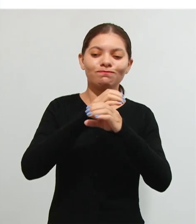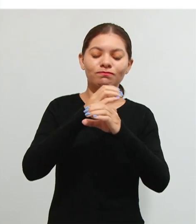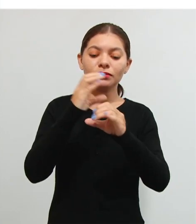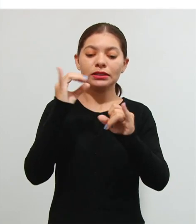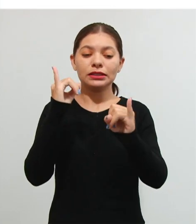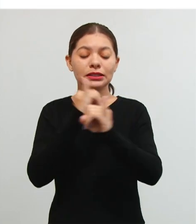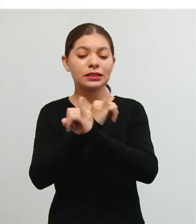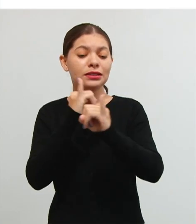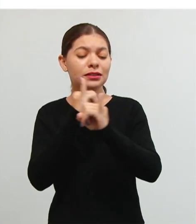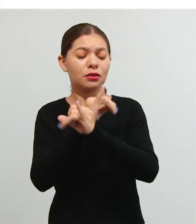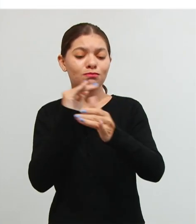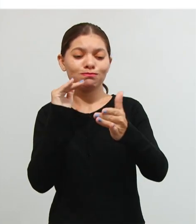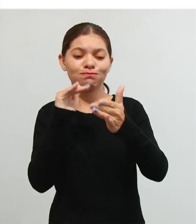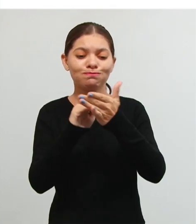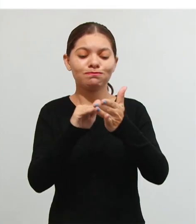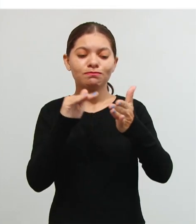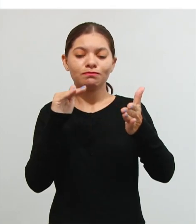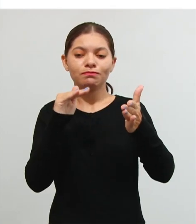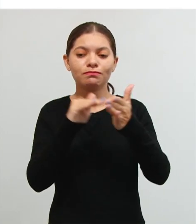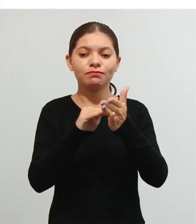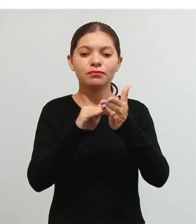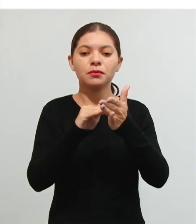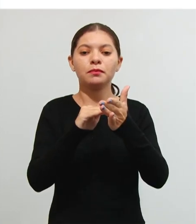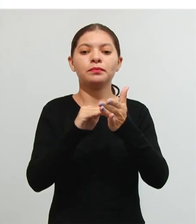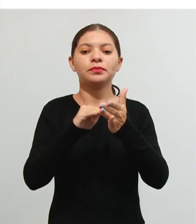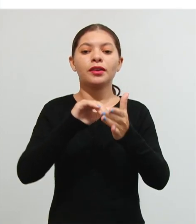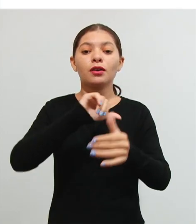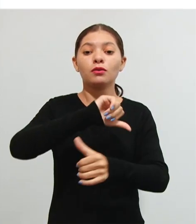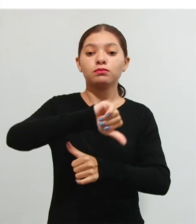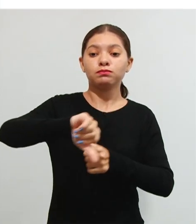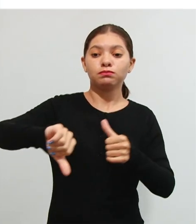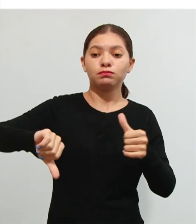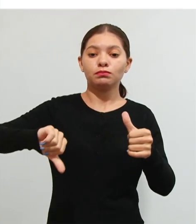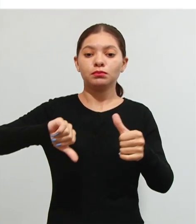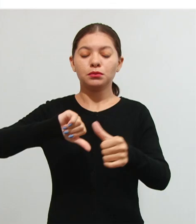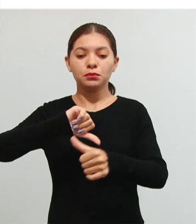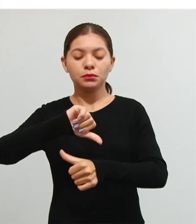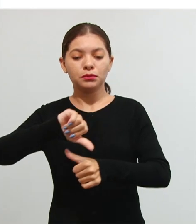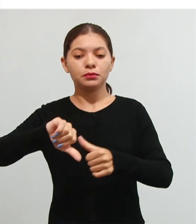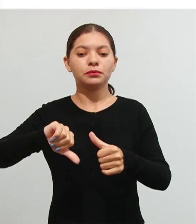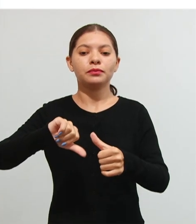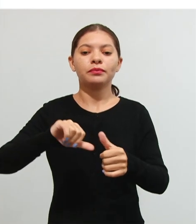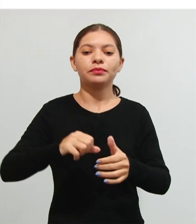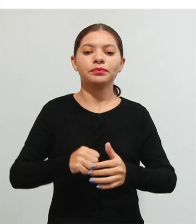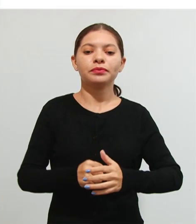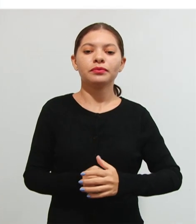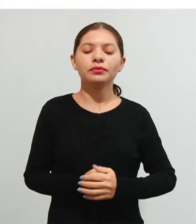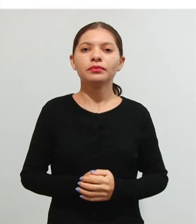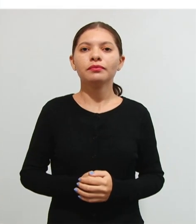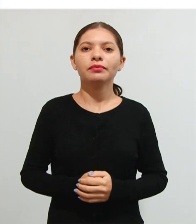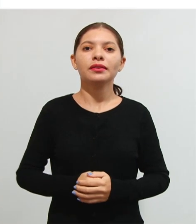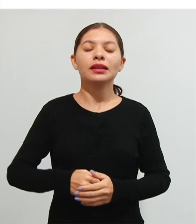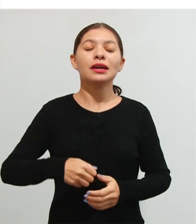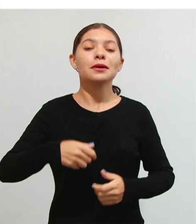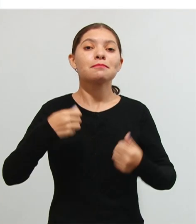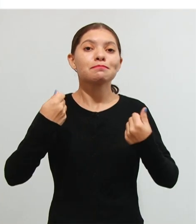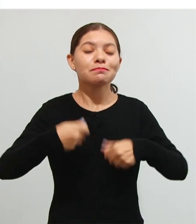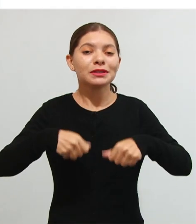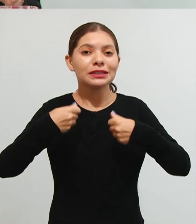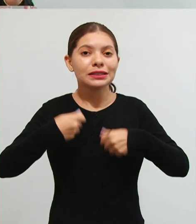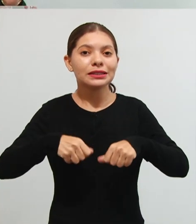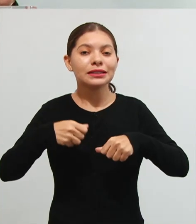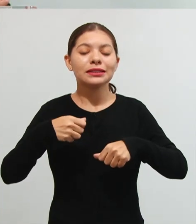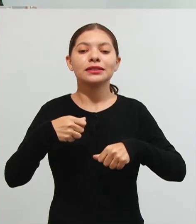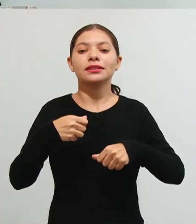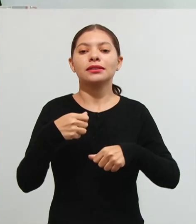limitada e grave reação às mudanças com automutilação e presença constante do cuidador.